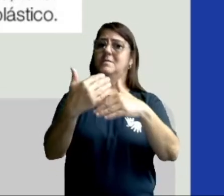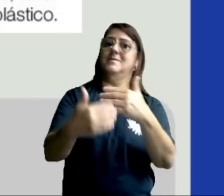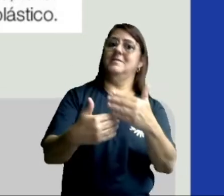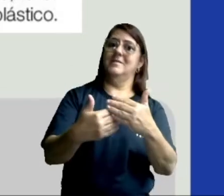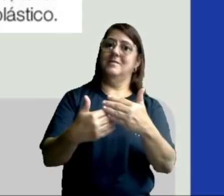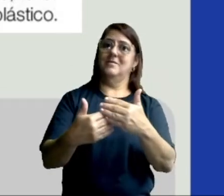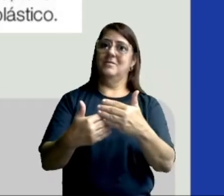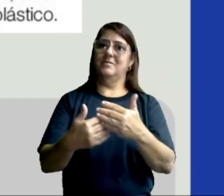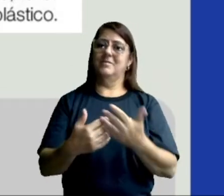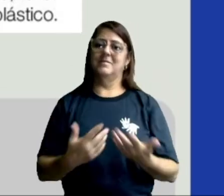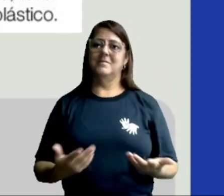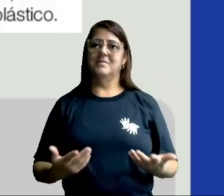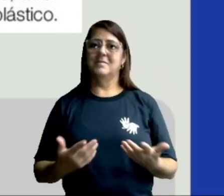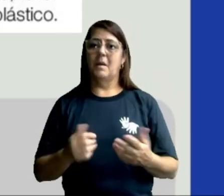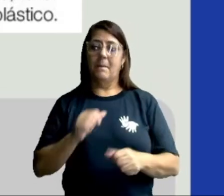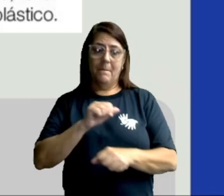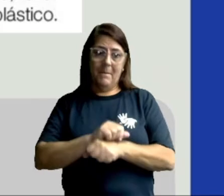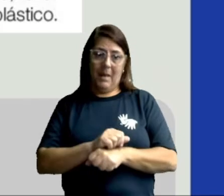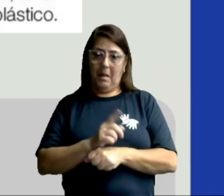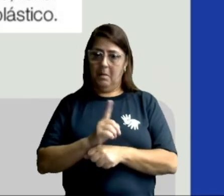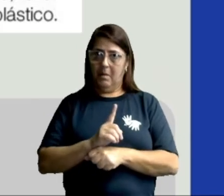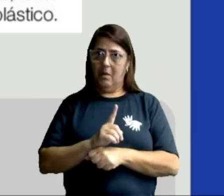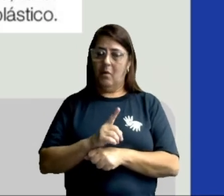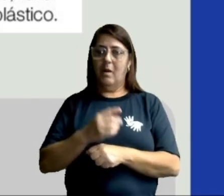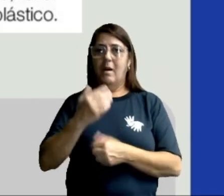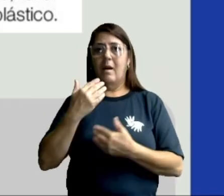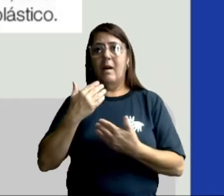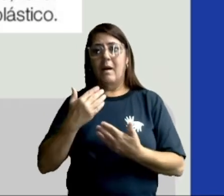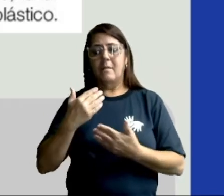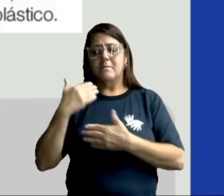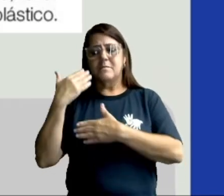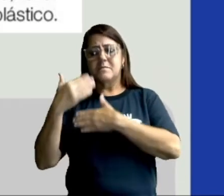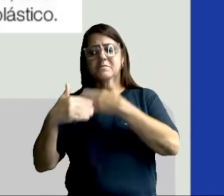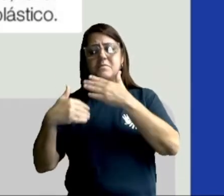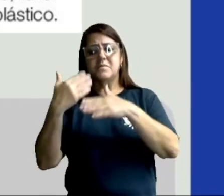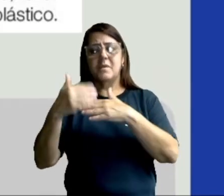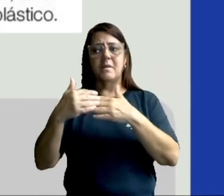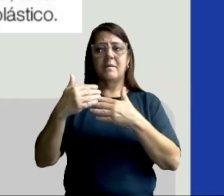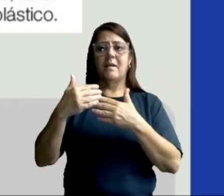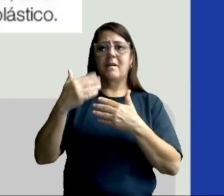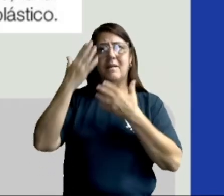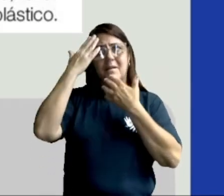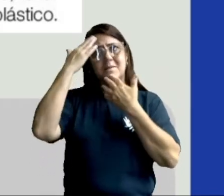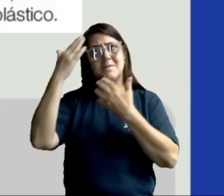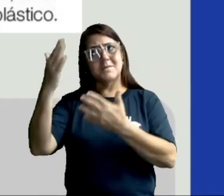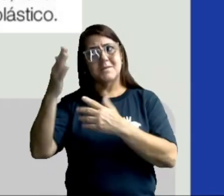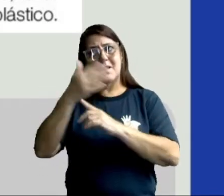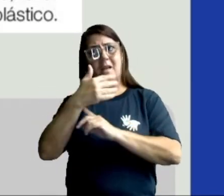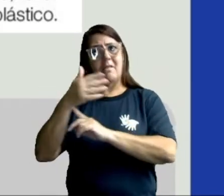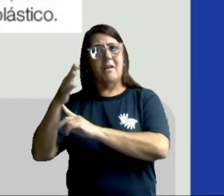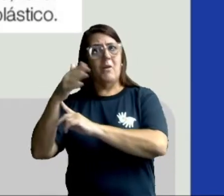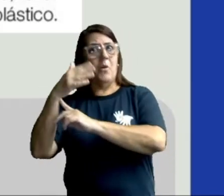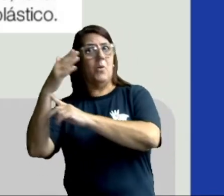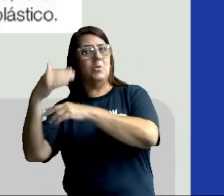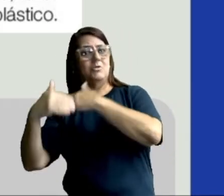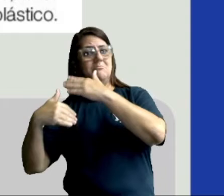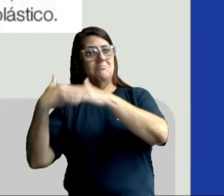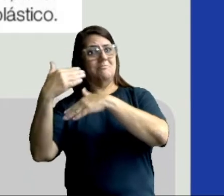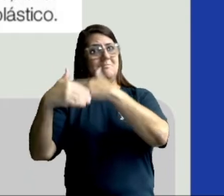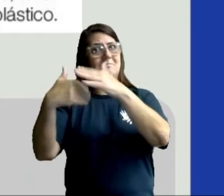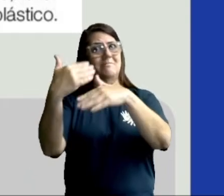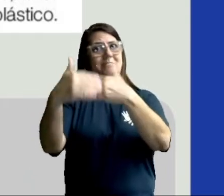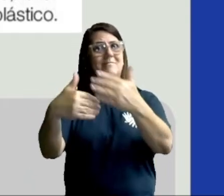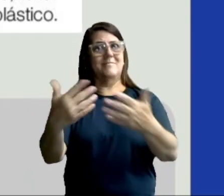desses materiais e isso se deu graças à tecnologia, tá certo? Com o avanço e